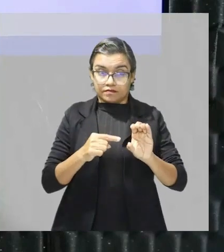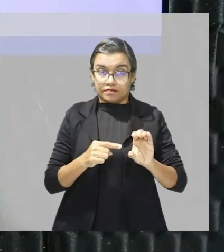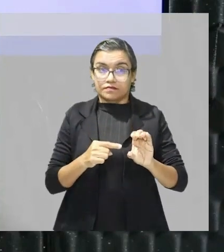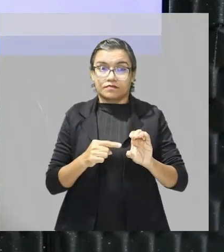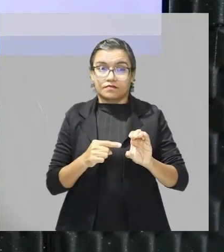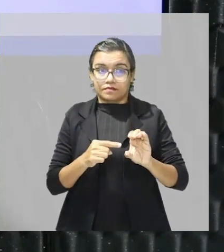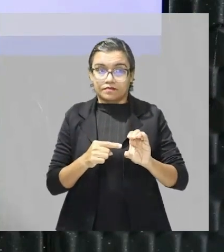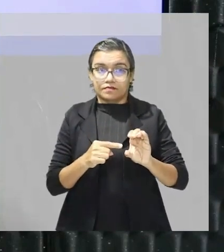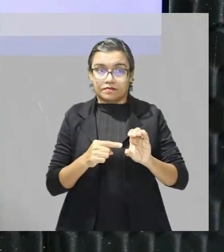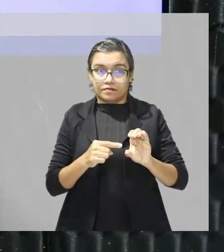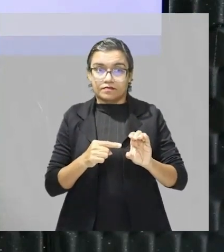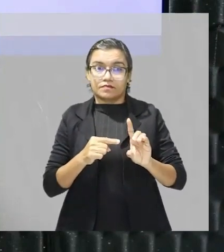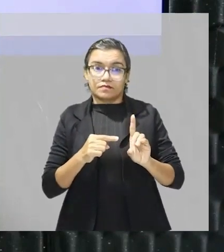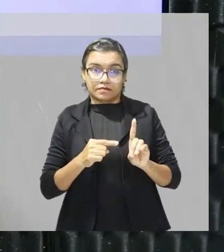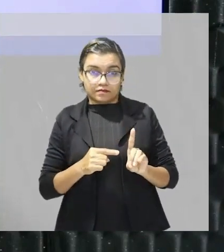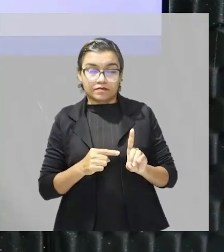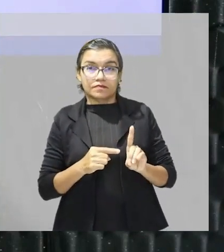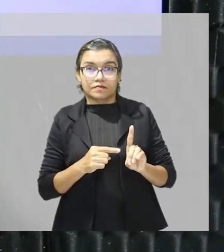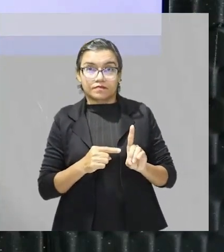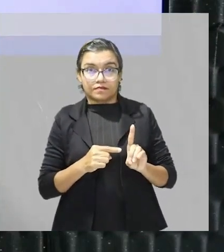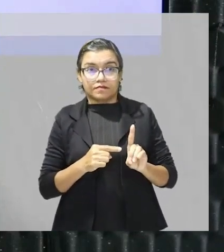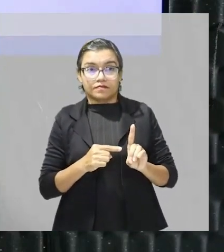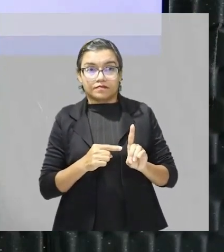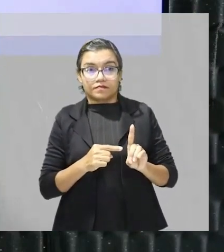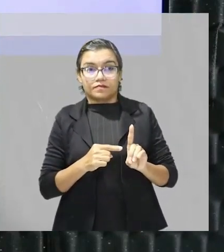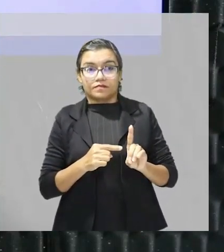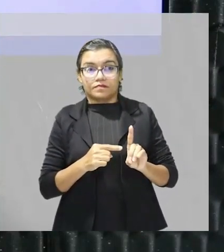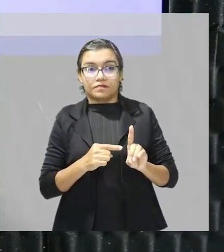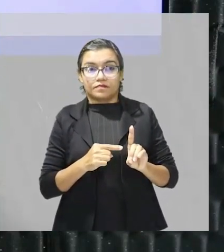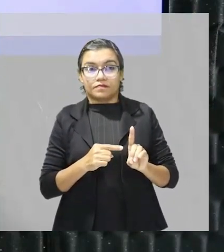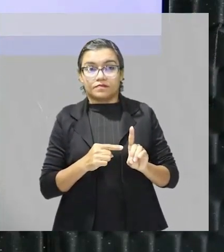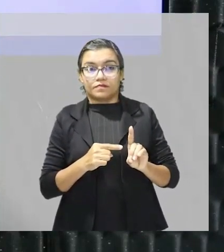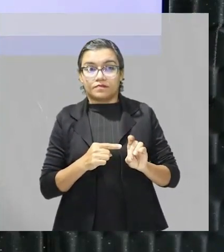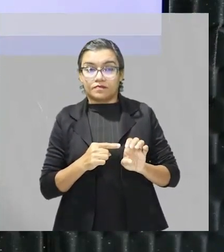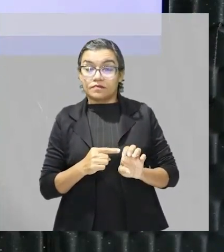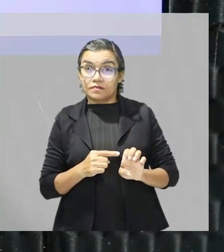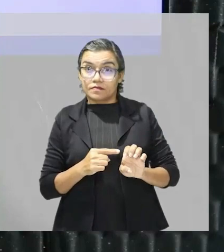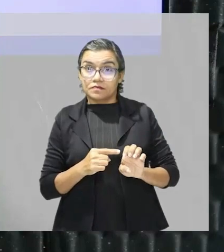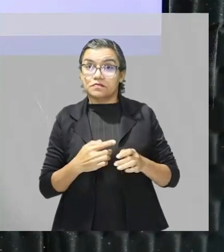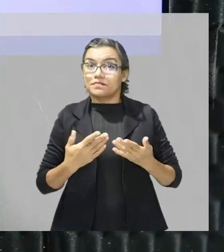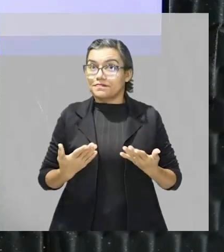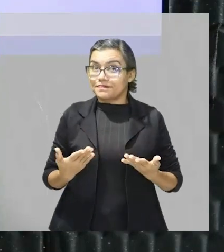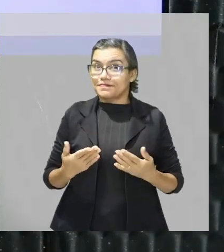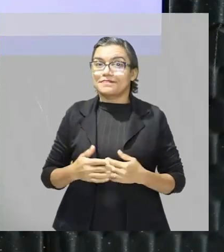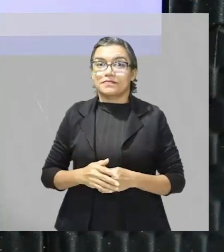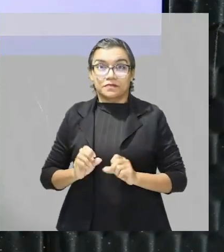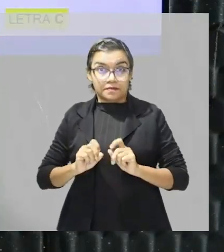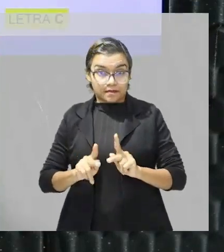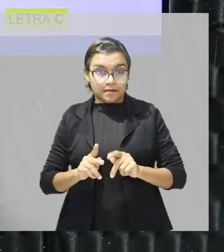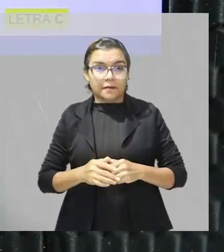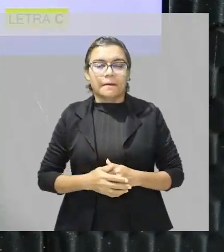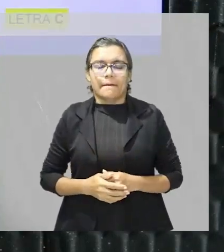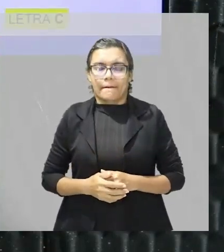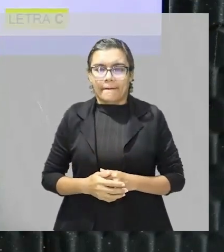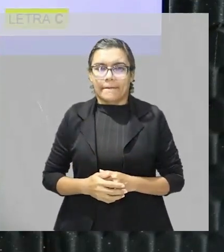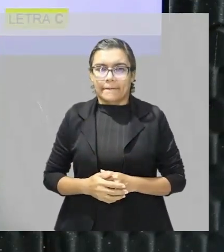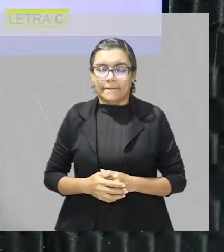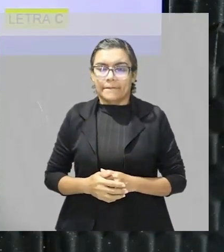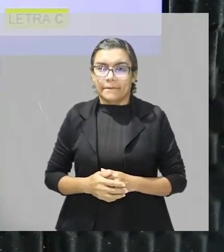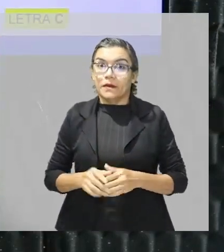elétrons o número de massa da partícula ou então os neutros Ok turminha então